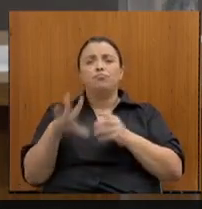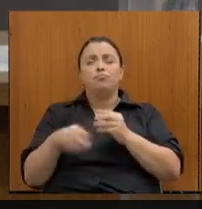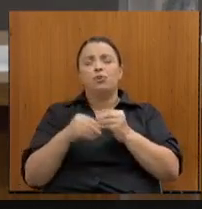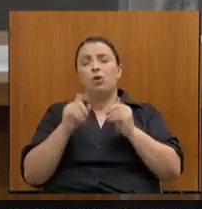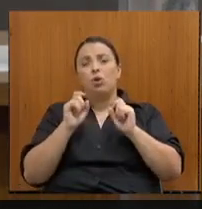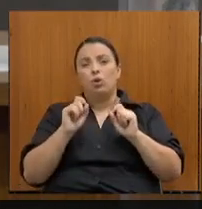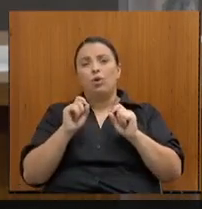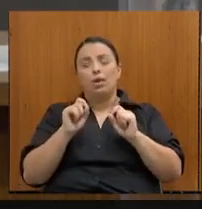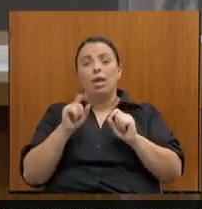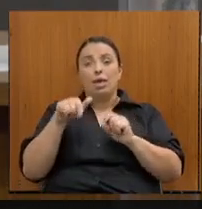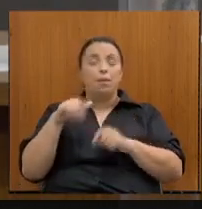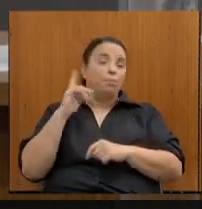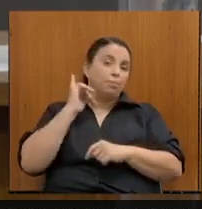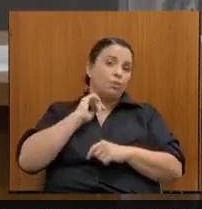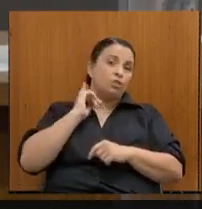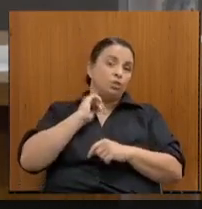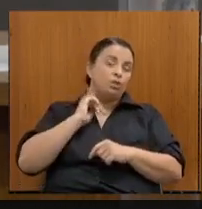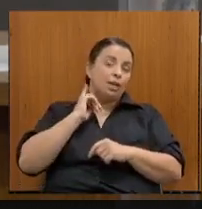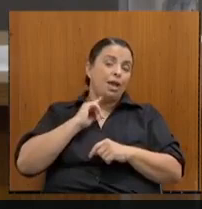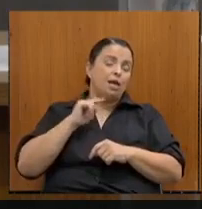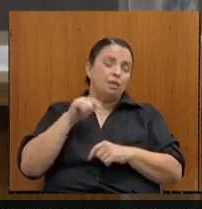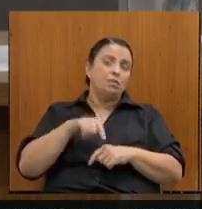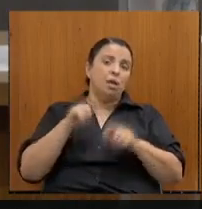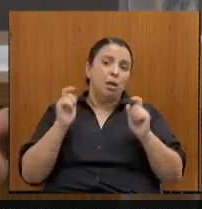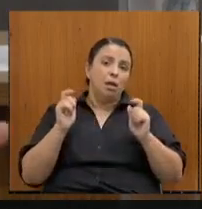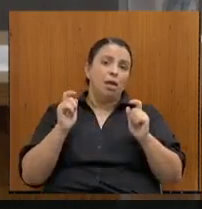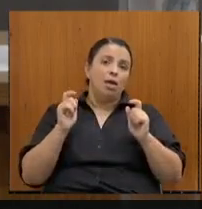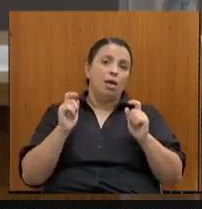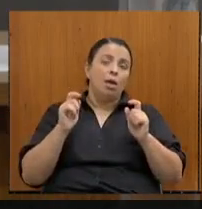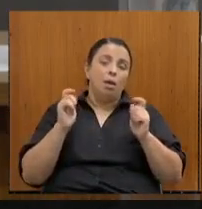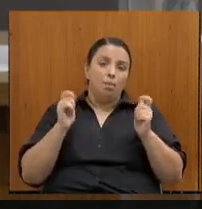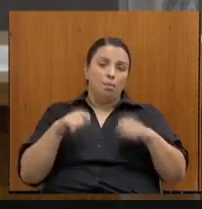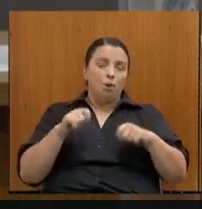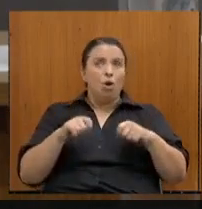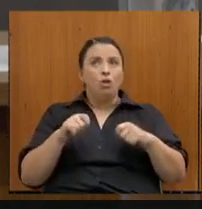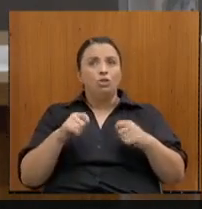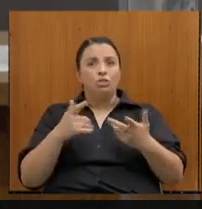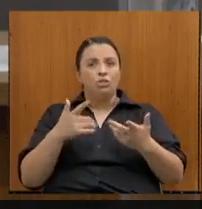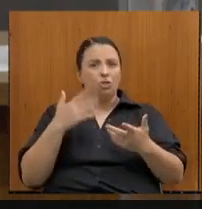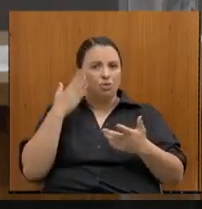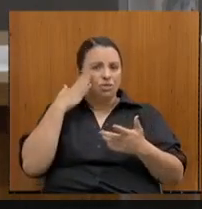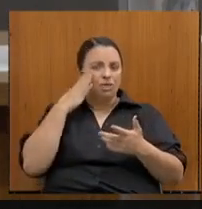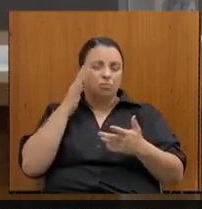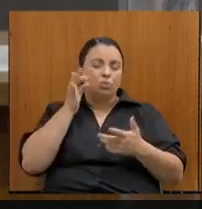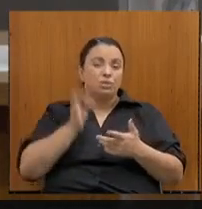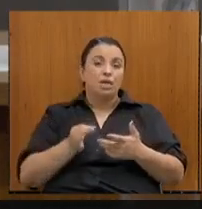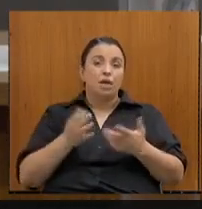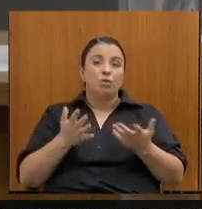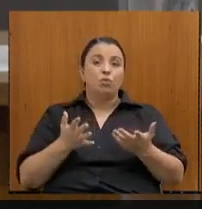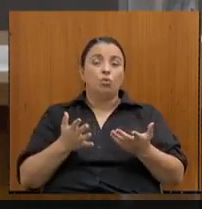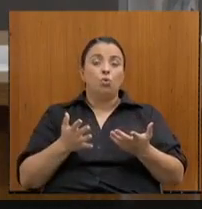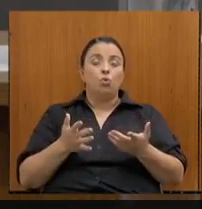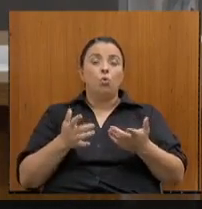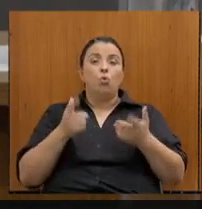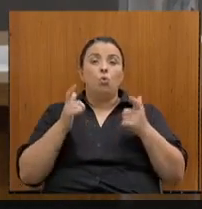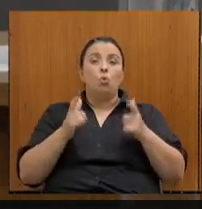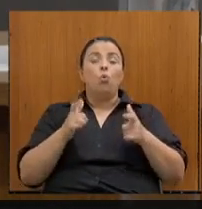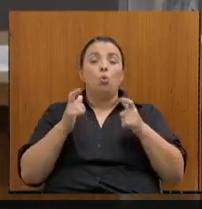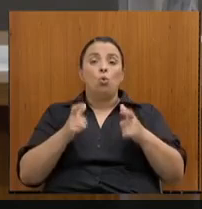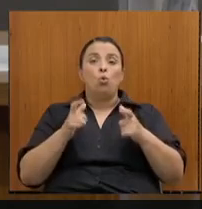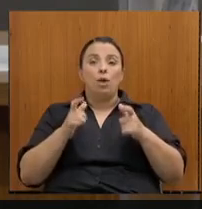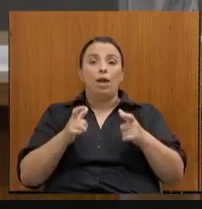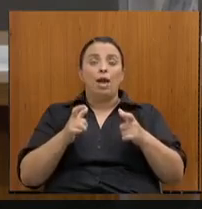estado de Minas Gerais ele pode ser né ele vai ser com certeza é um corredor por escoamento